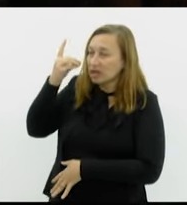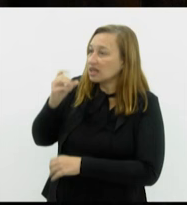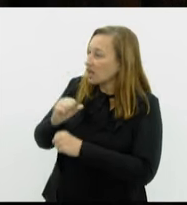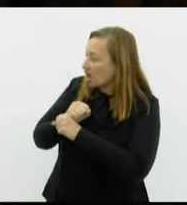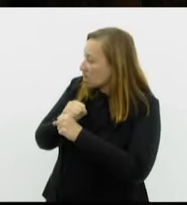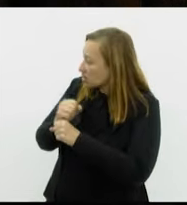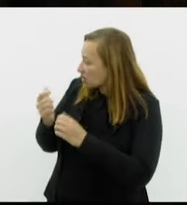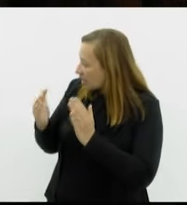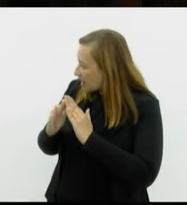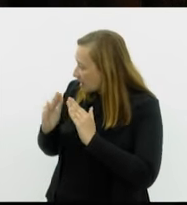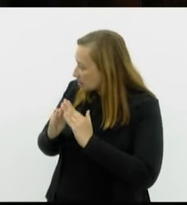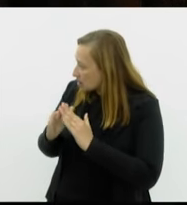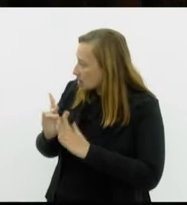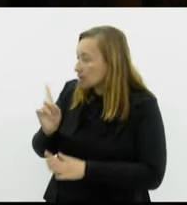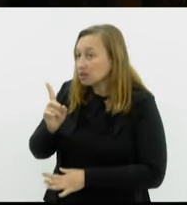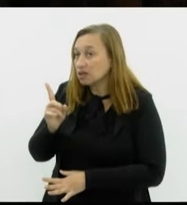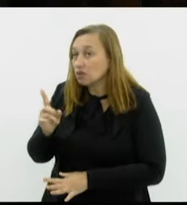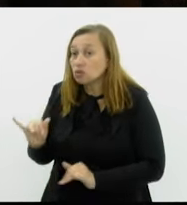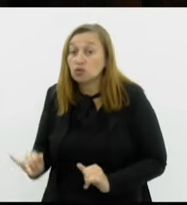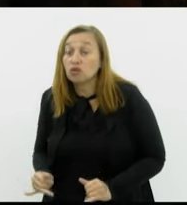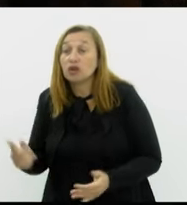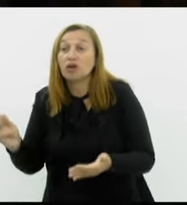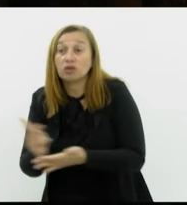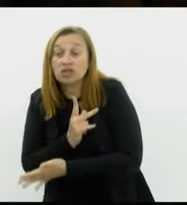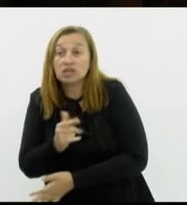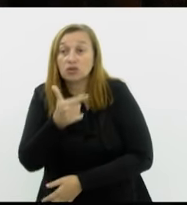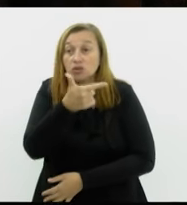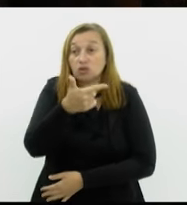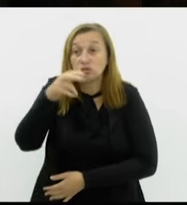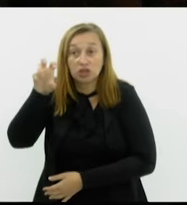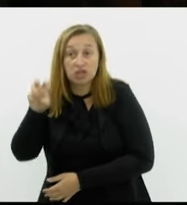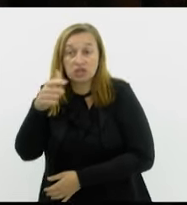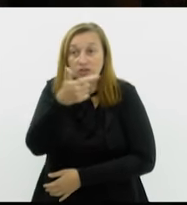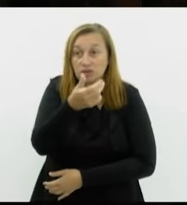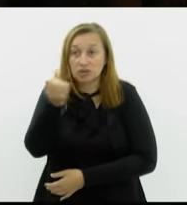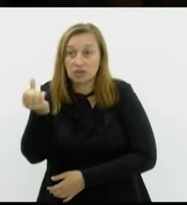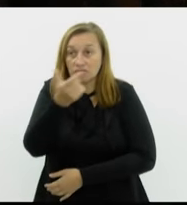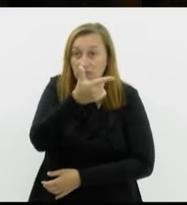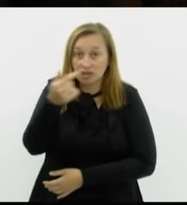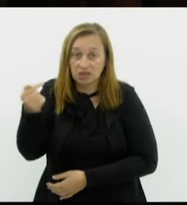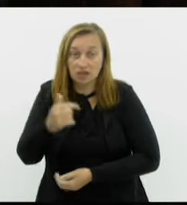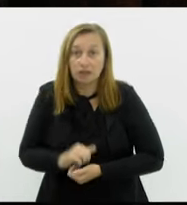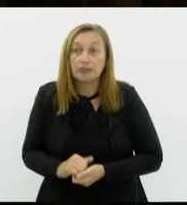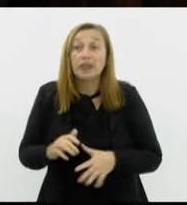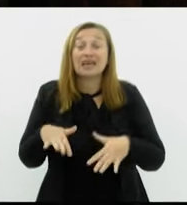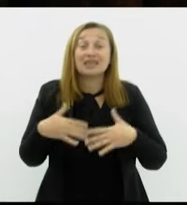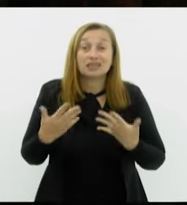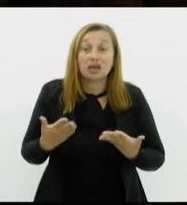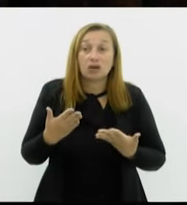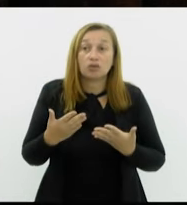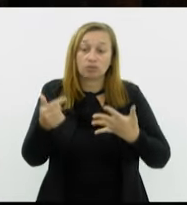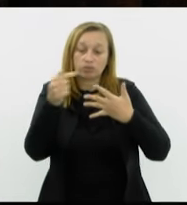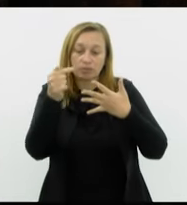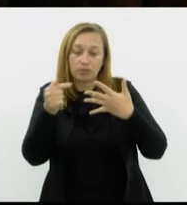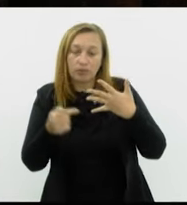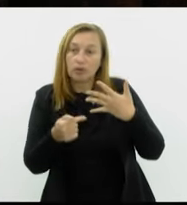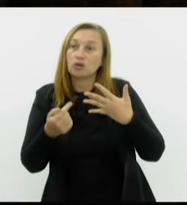tempo, que a gente não passe mais o que aconteceu em 2015, 2016, 2017. Então, esses eram os pontos que eu